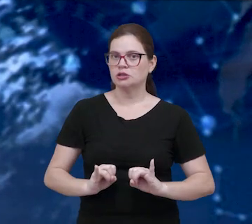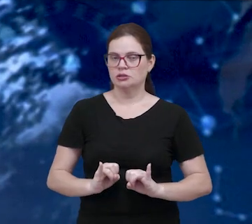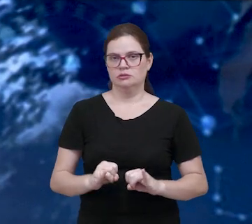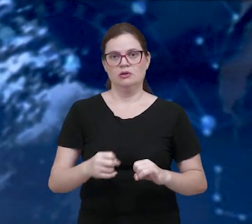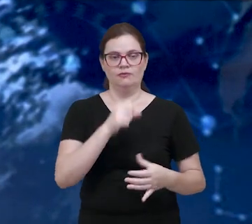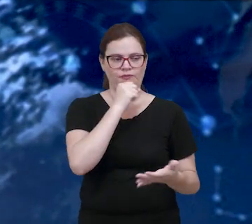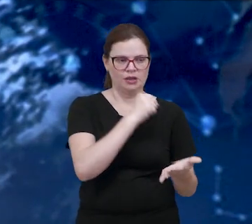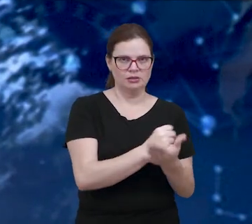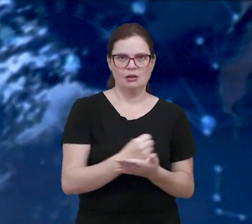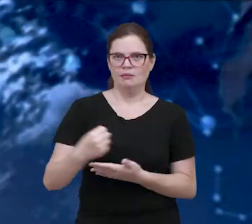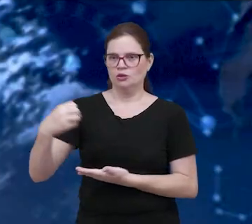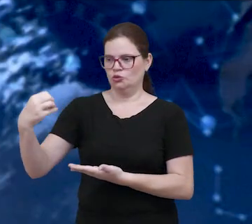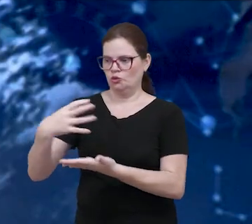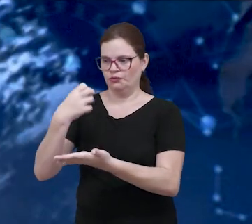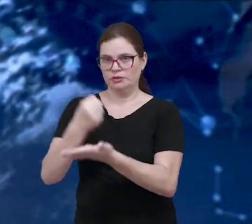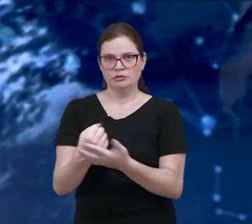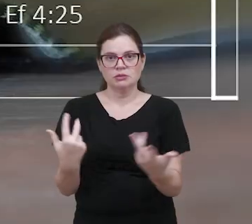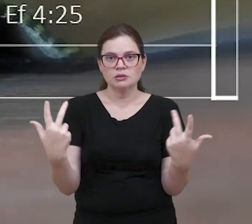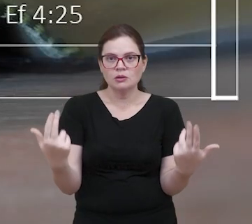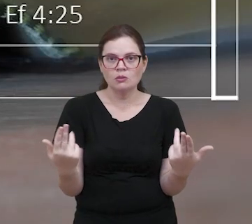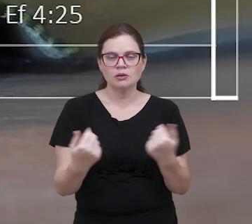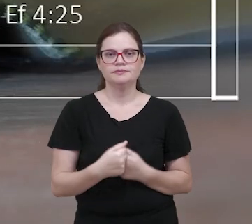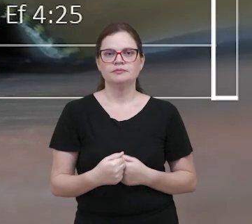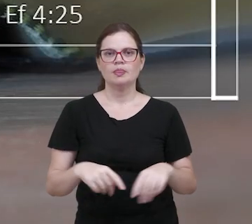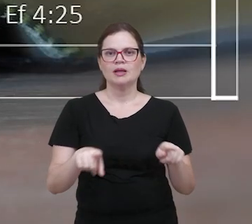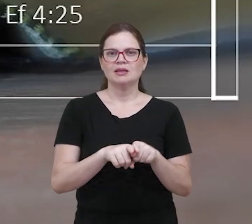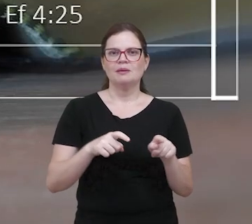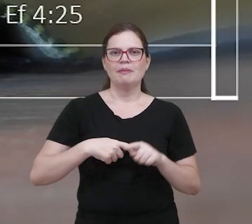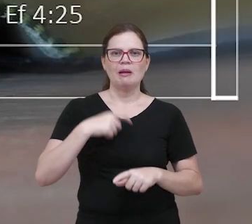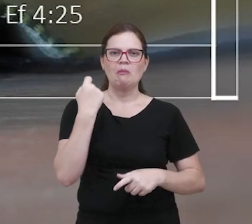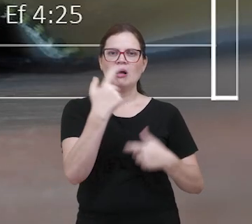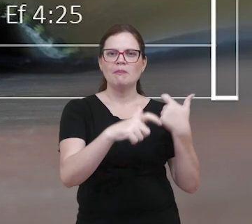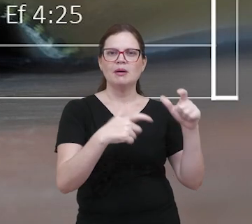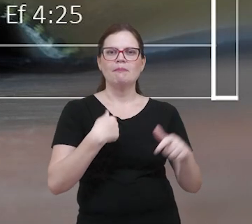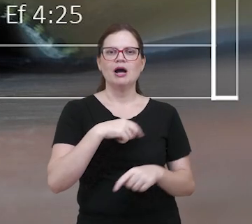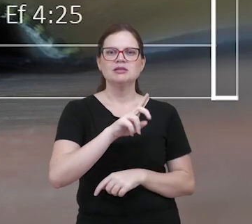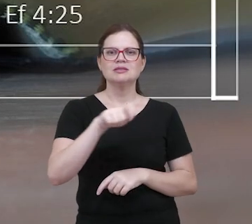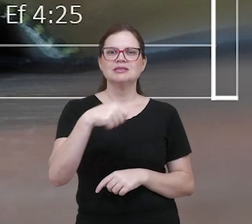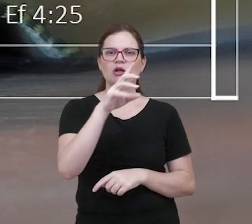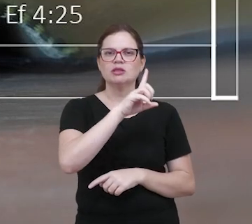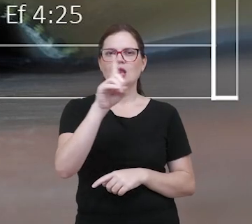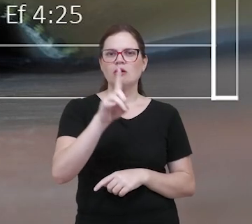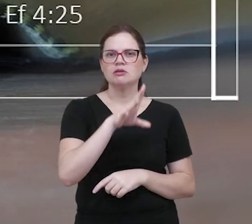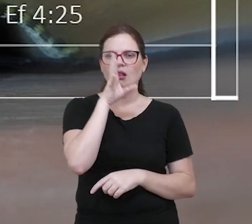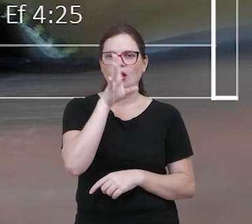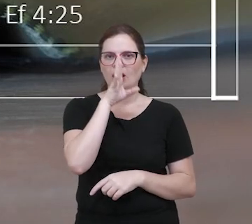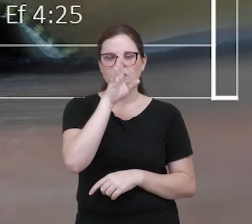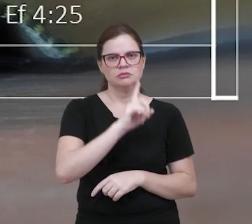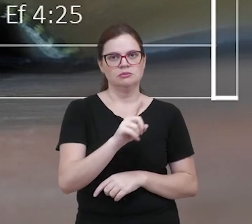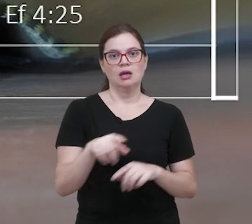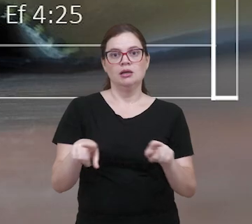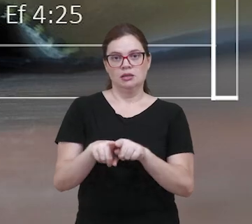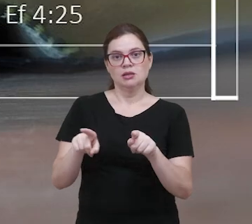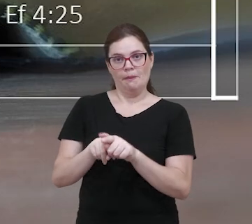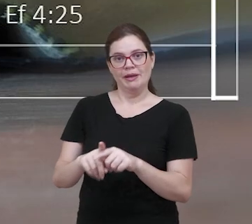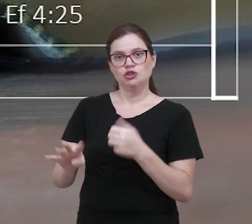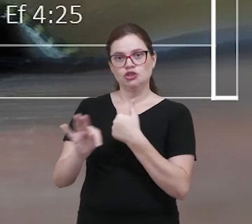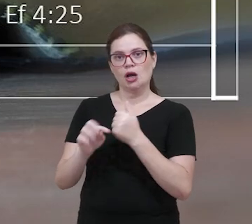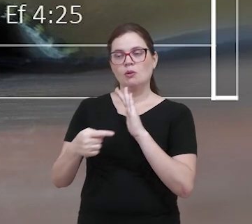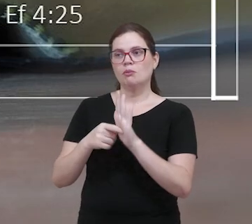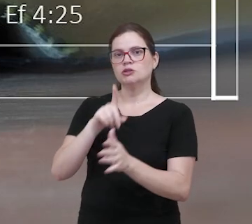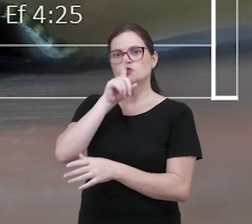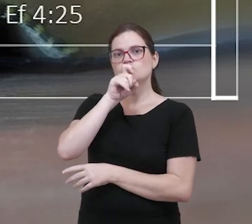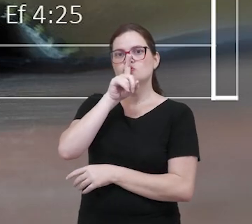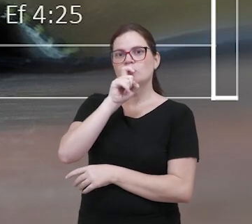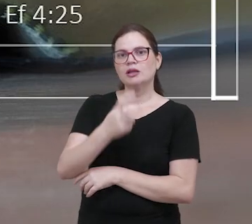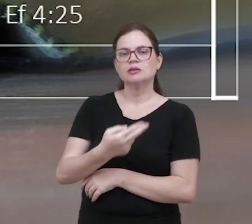Diz também: não tomará o nome de Deus em vão. Êxodo 27. Aí também, não jureis. Tiago também fala sobre a mesma